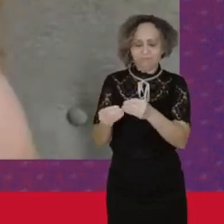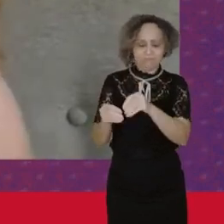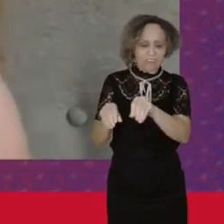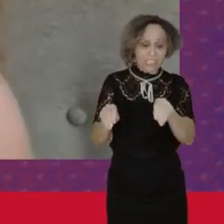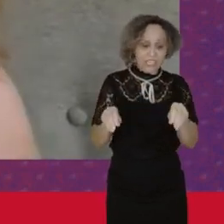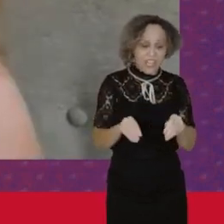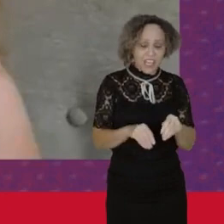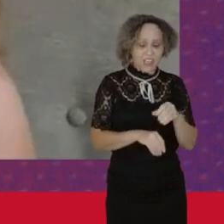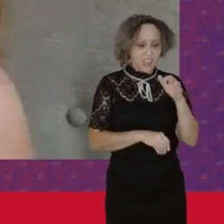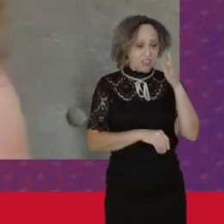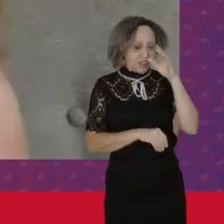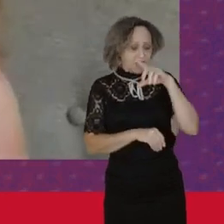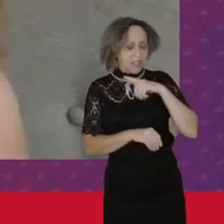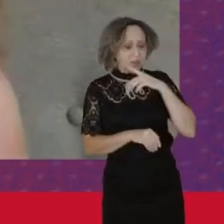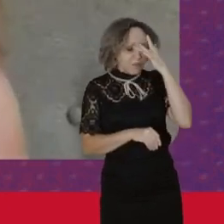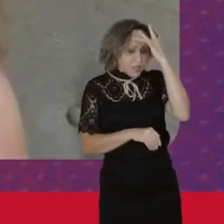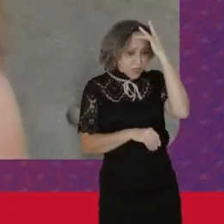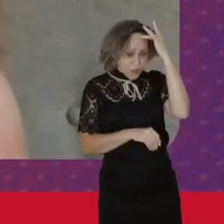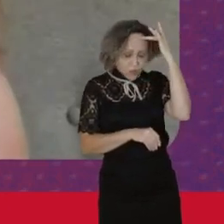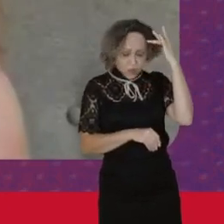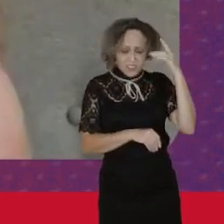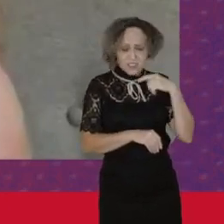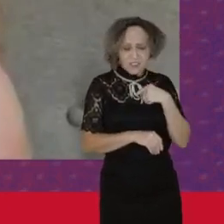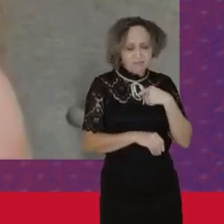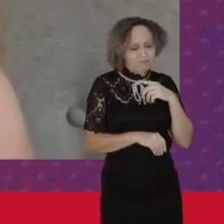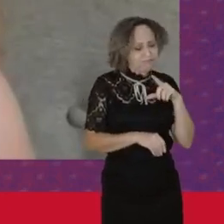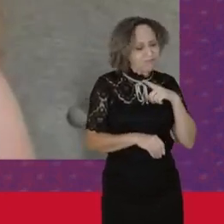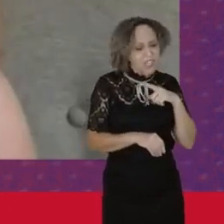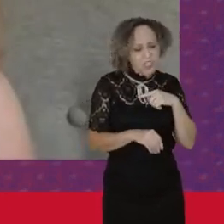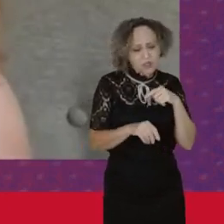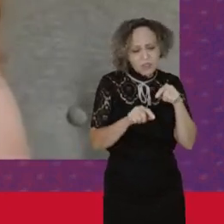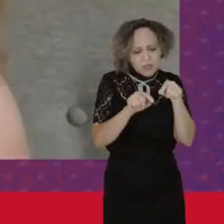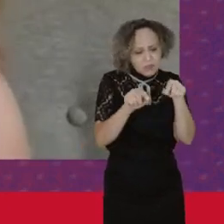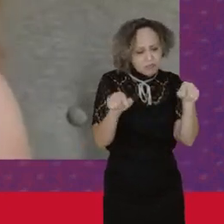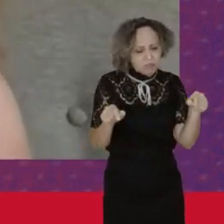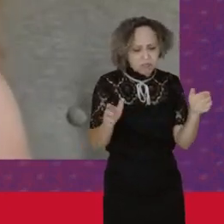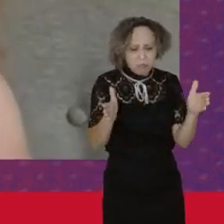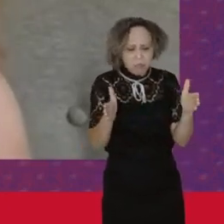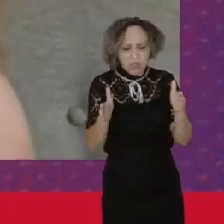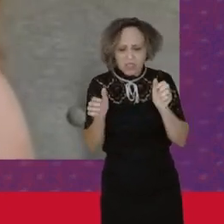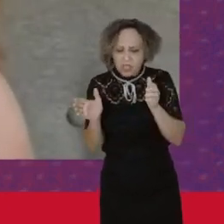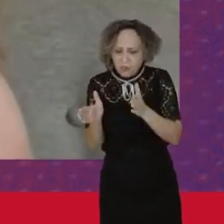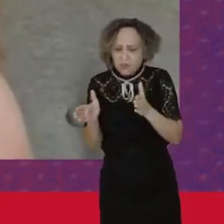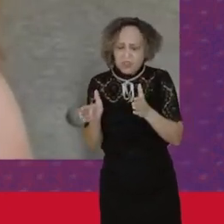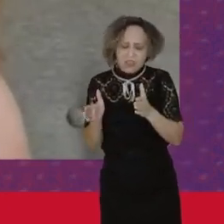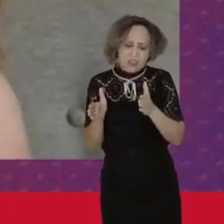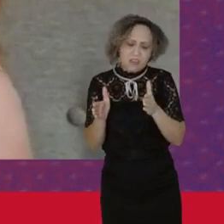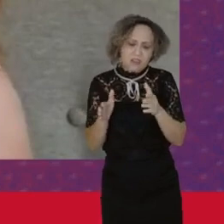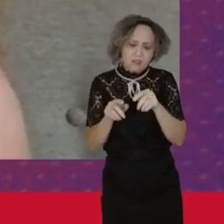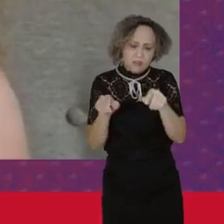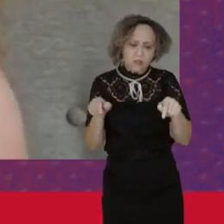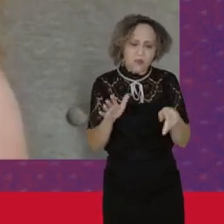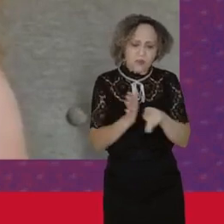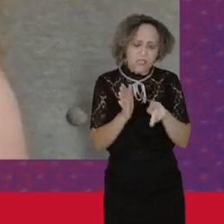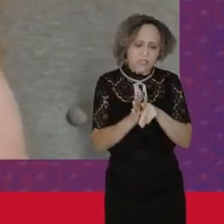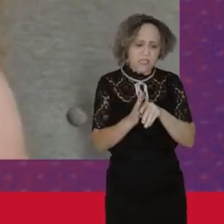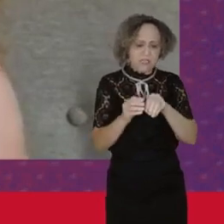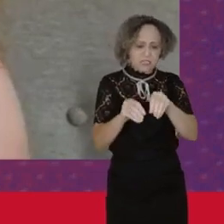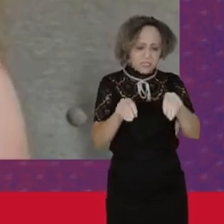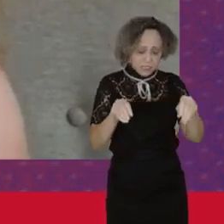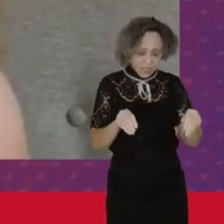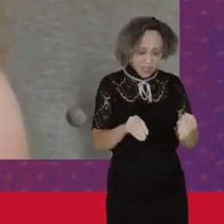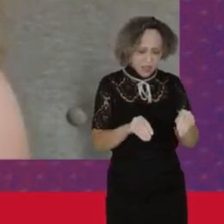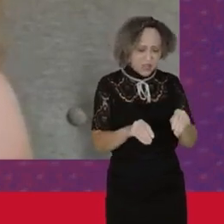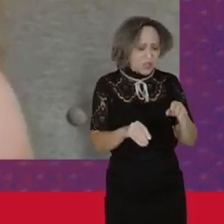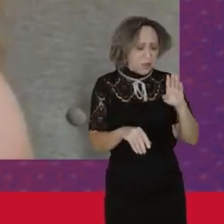que ocupam pequenas propriedades de terra em todos os biomas do Brasil, mas especialmente na região da Amazônia, e